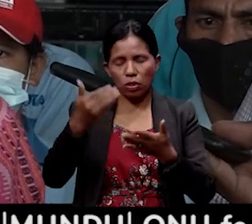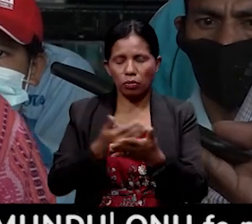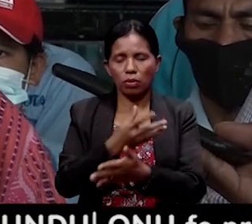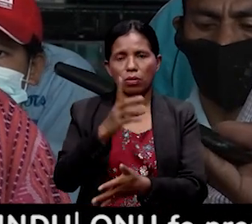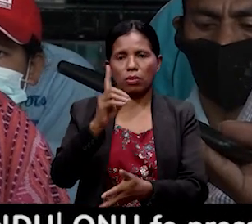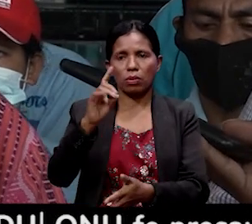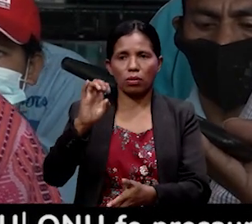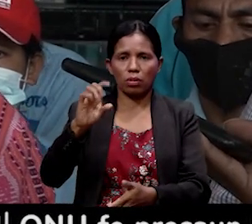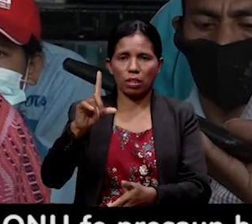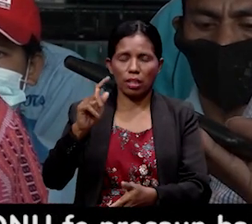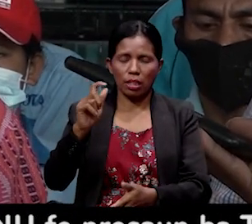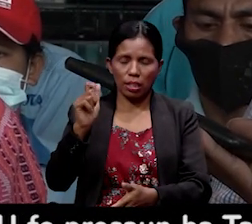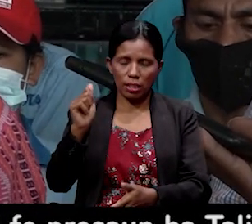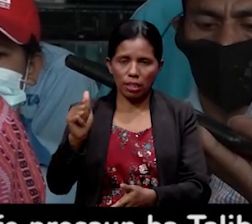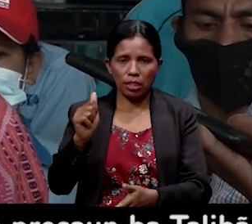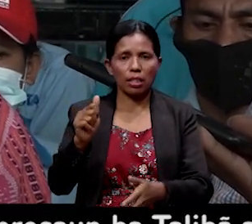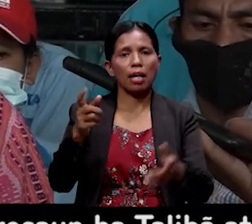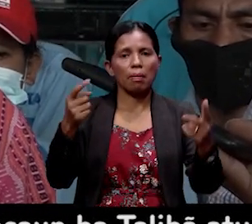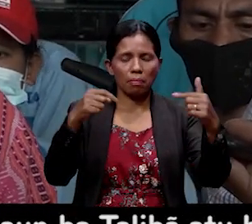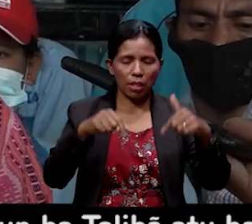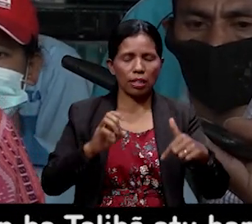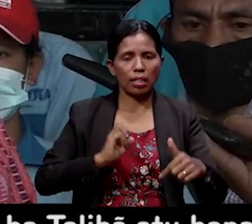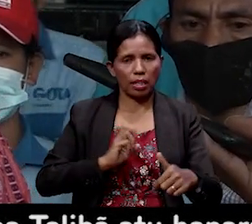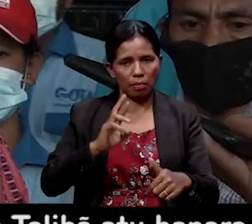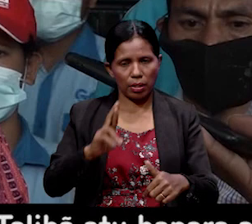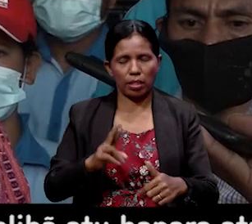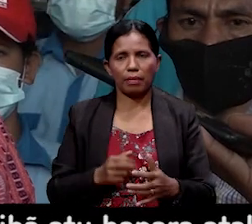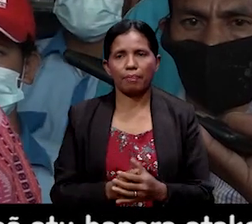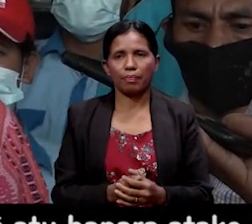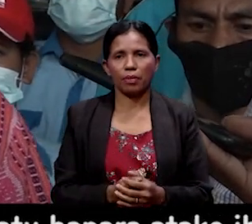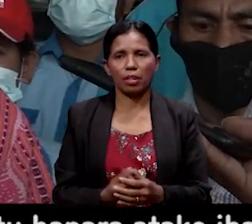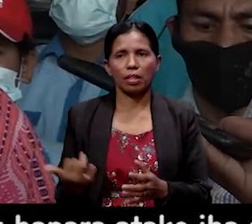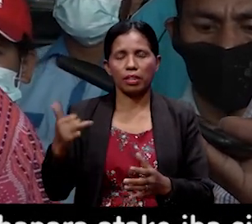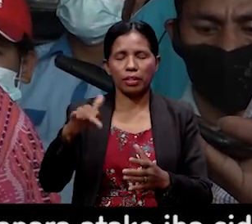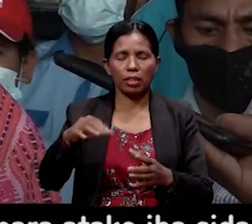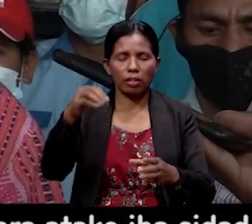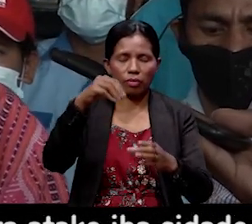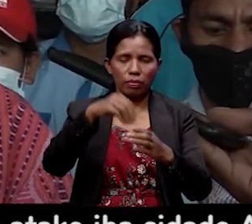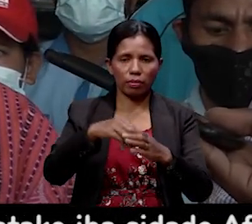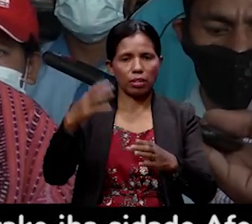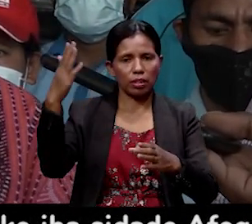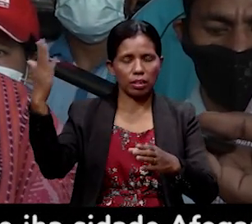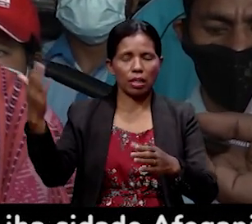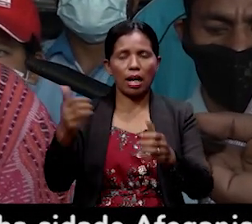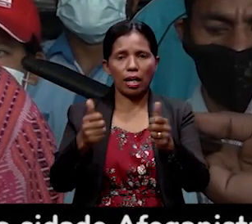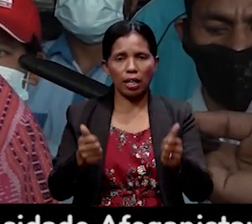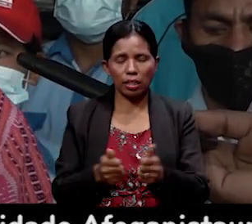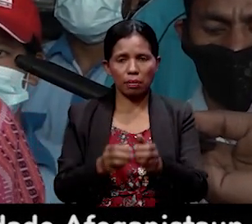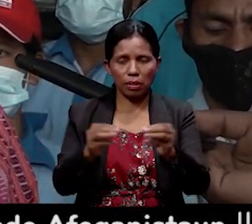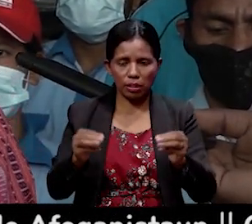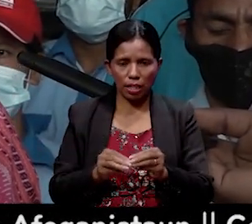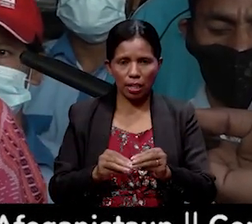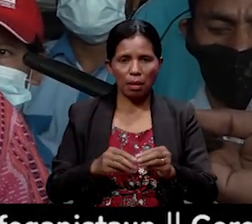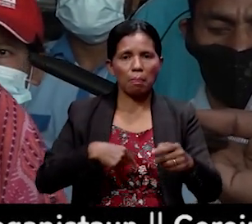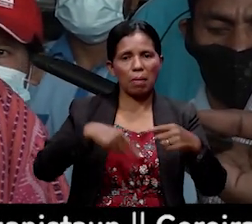maka dada COVID, Delta tamo ini. Sirve halo envolvimento ya arte marcial tam arbiru